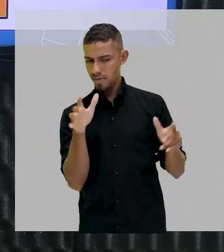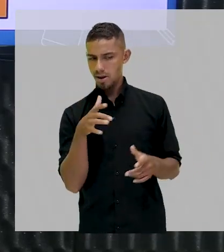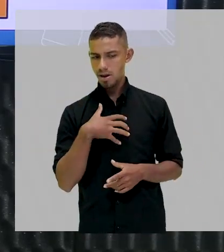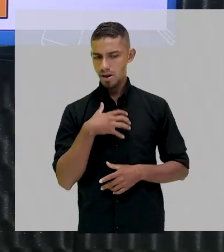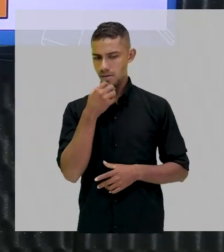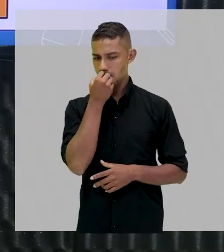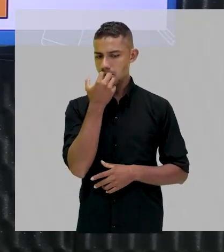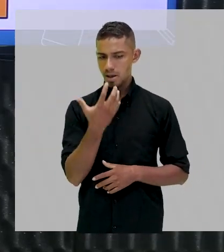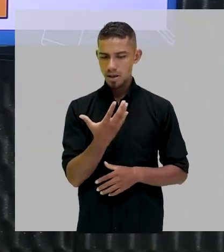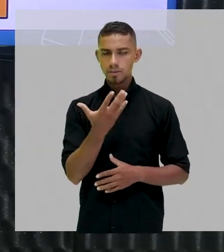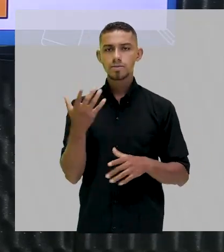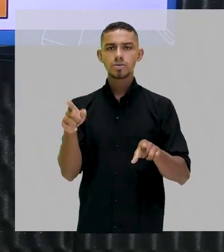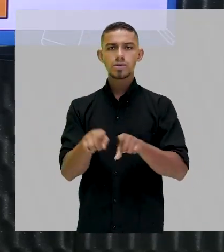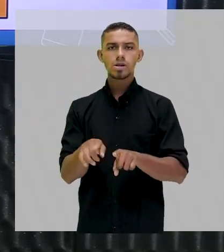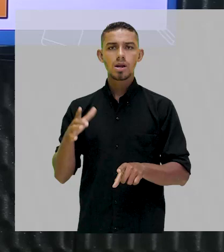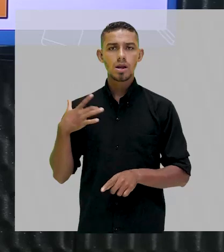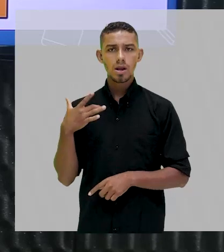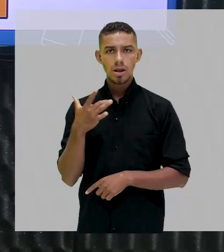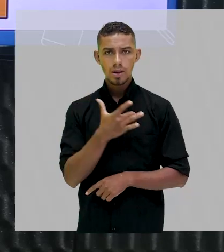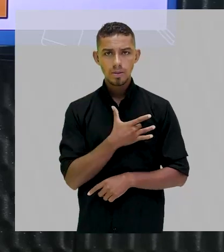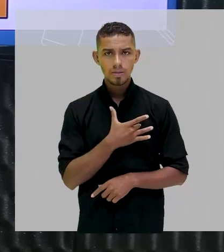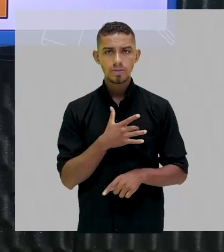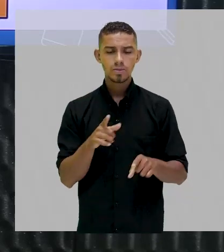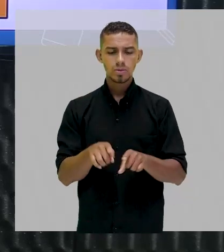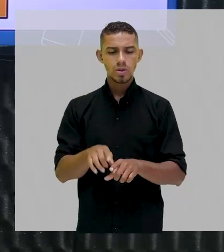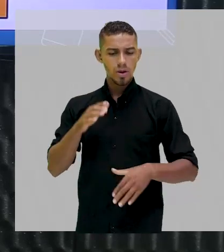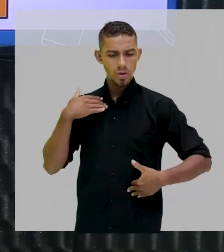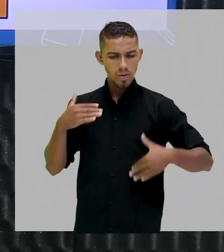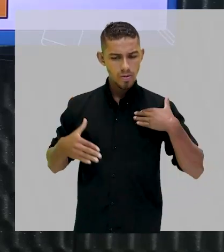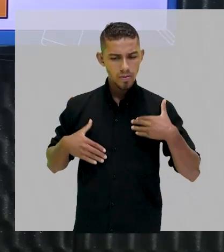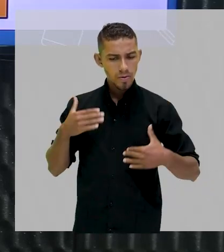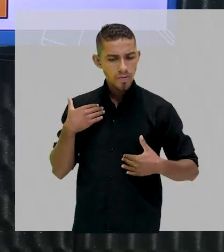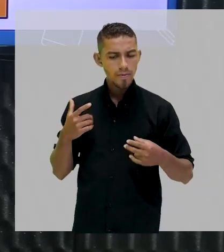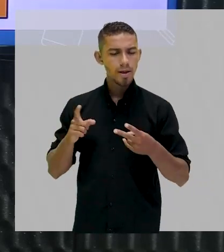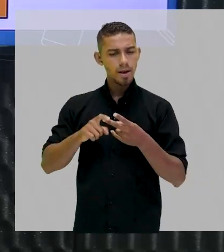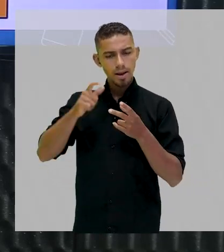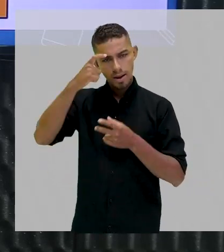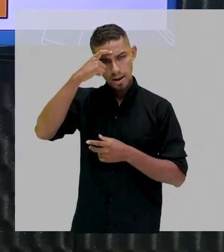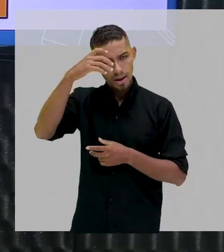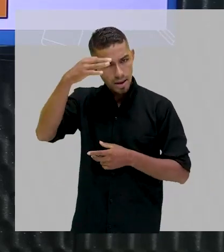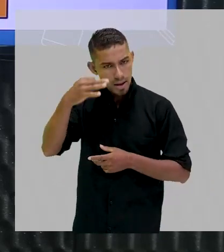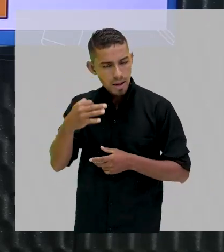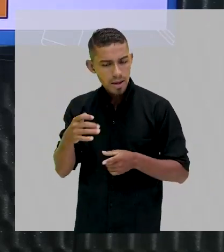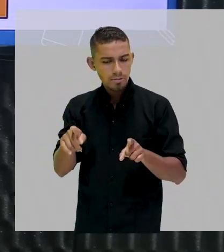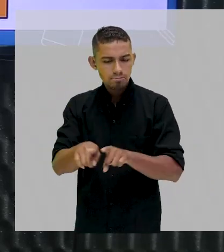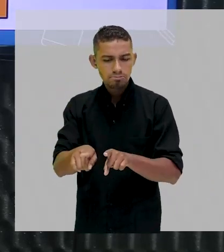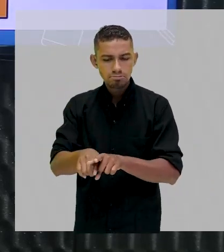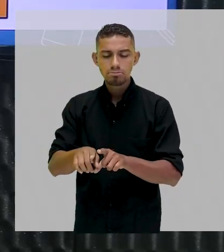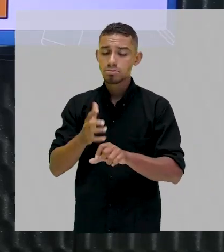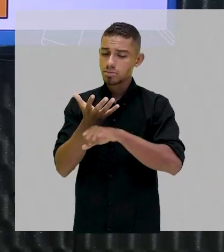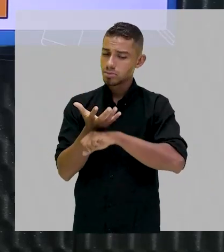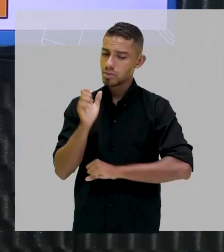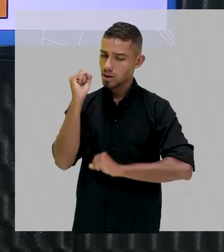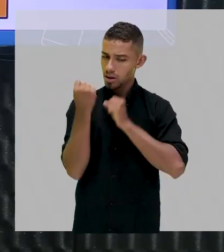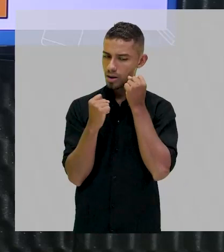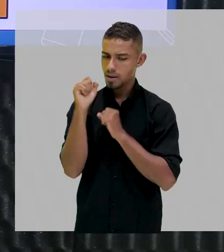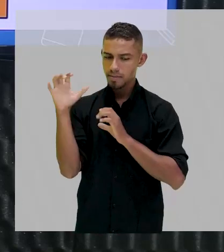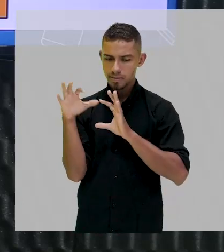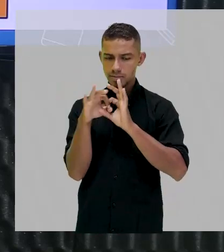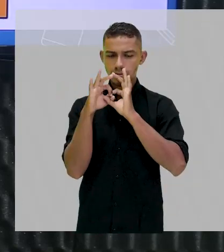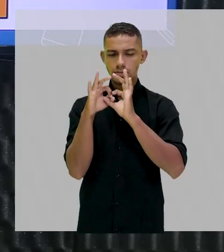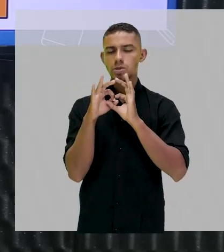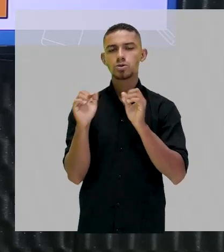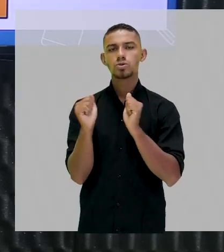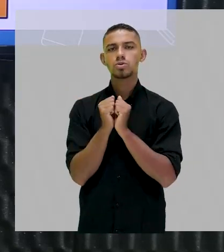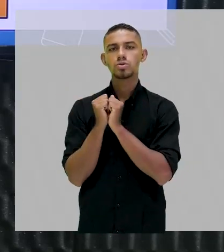ser humano, a sua saúde física, a sua saúde mental, a educação física está ali pertinho, junto